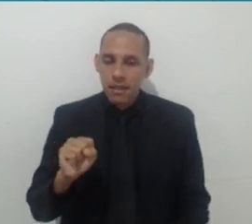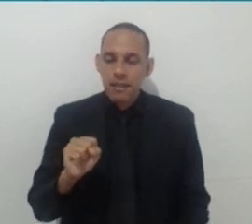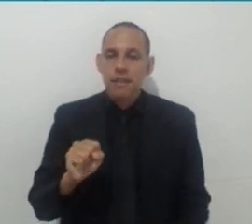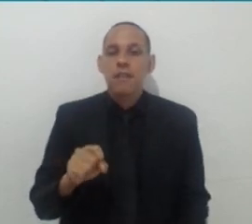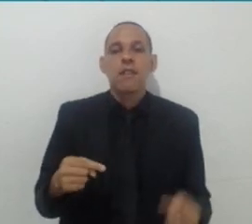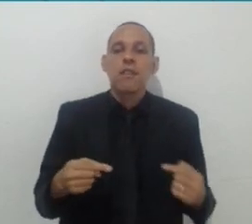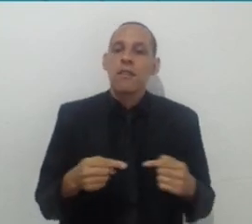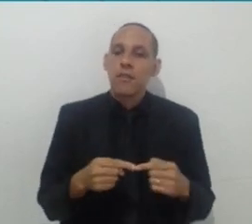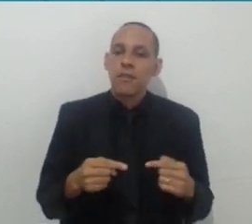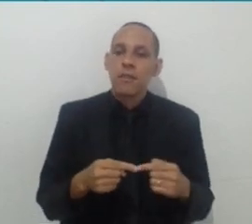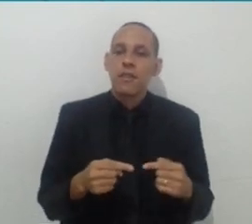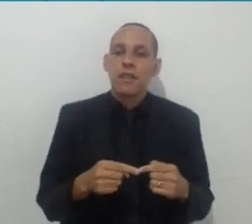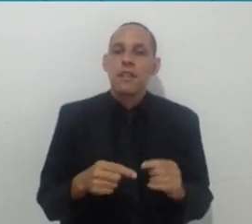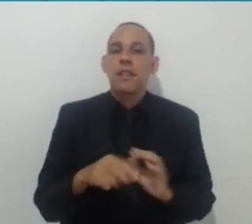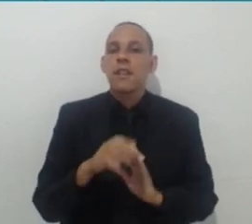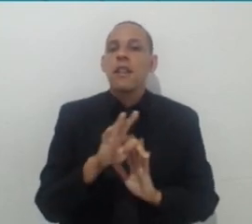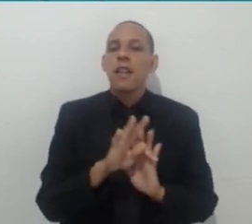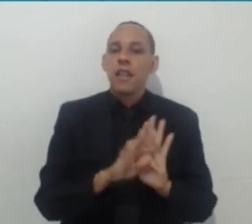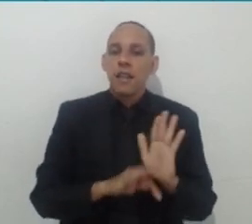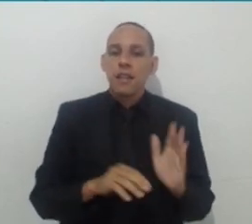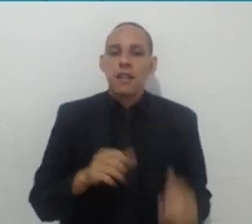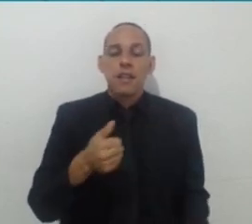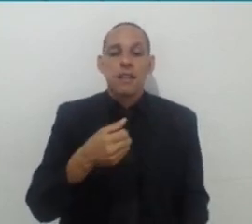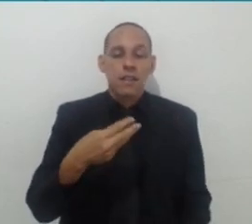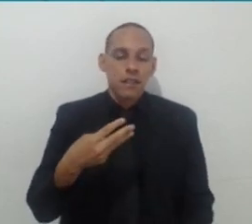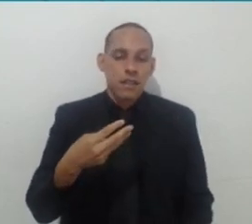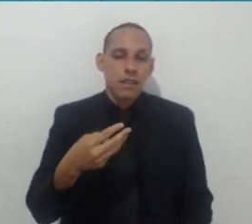12.409 e na nova redação da Lei 13.000 de